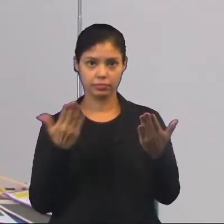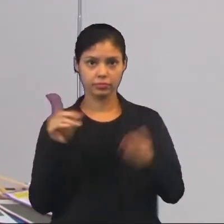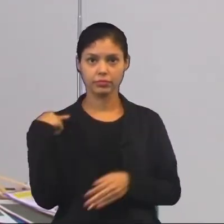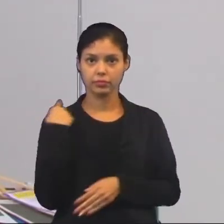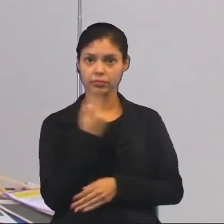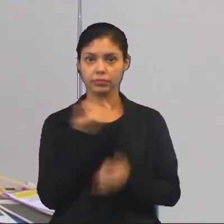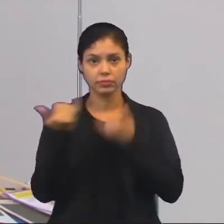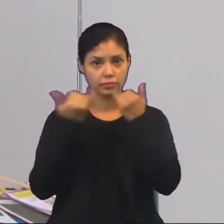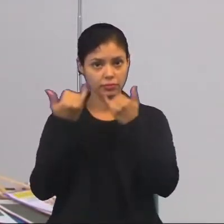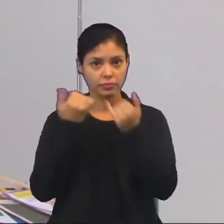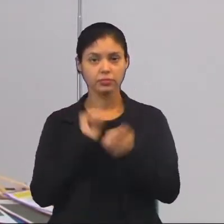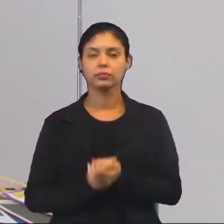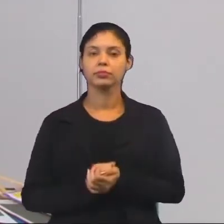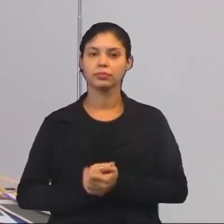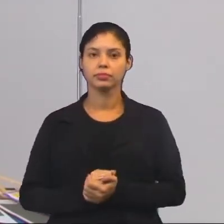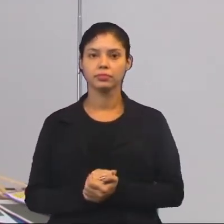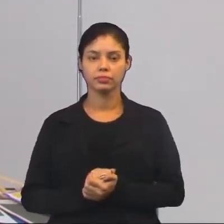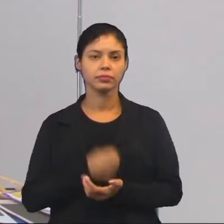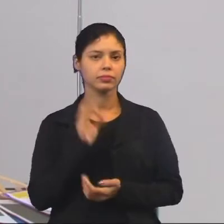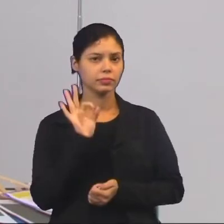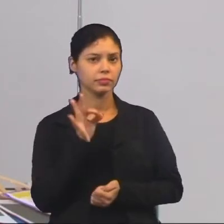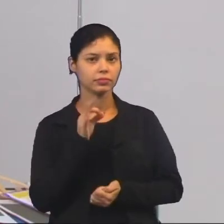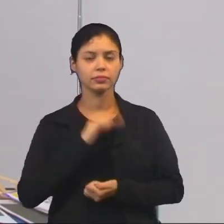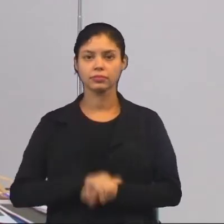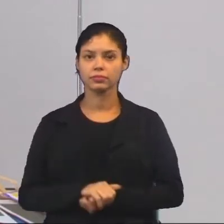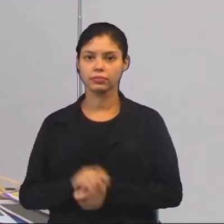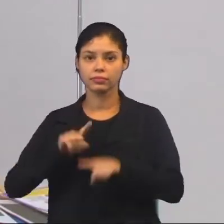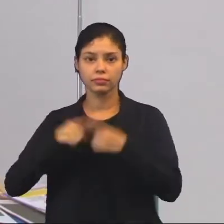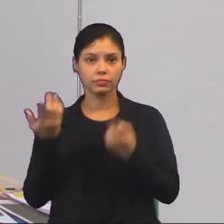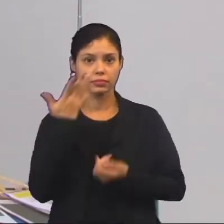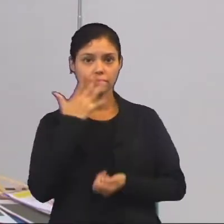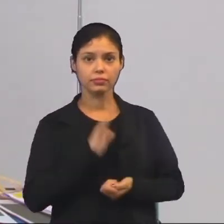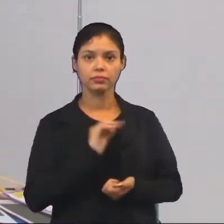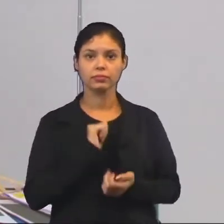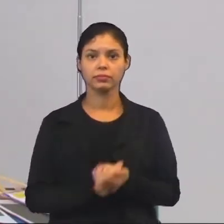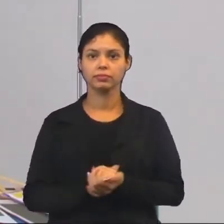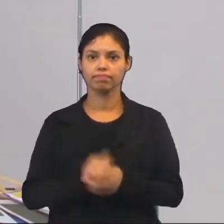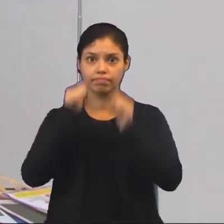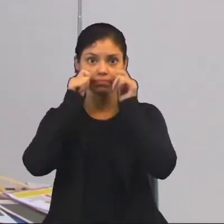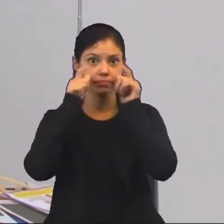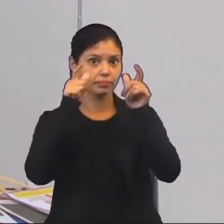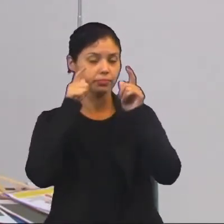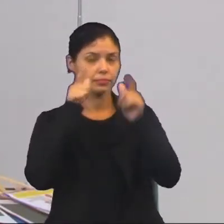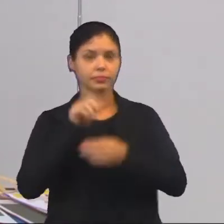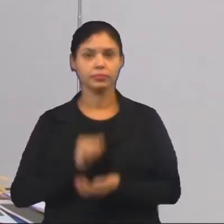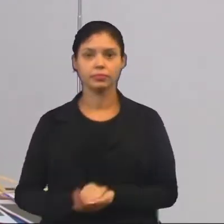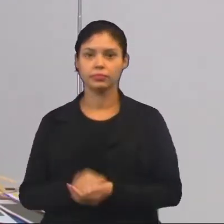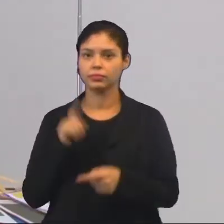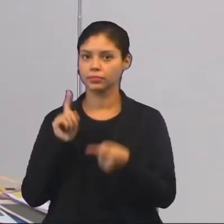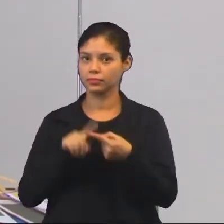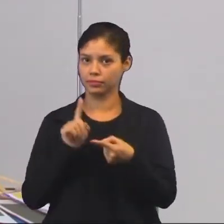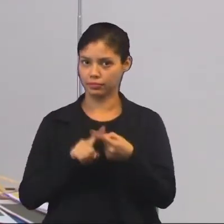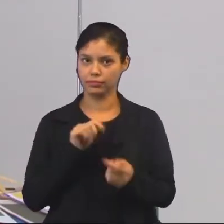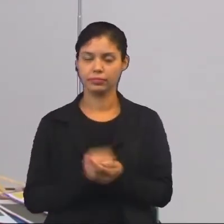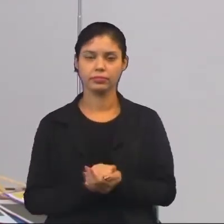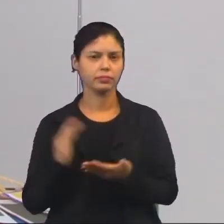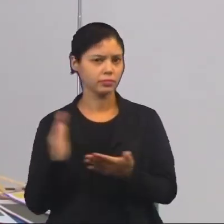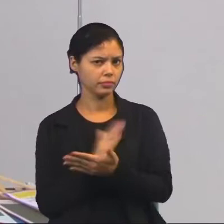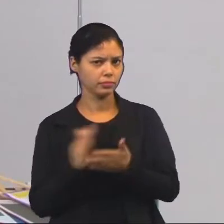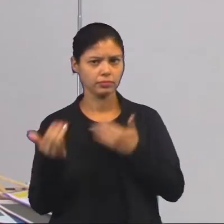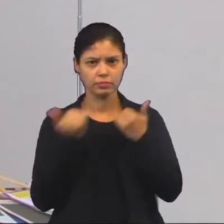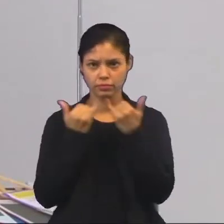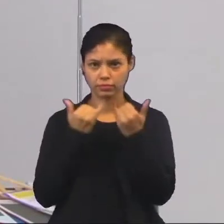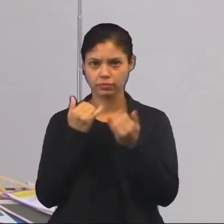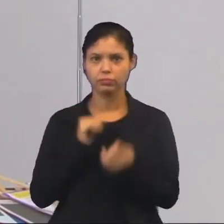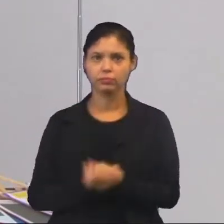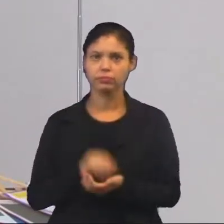que as notícias informam, certo? Mas, crianças, nós devemos ficar também atentos porque existem algumas